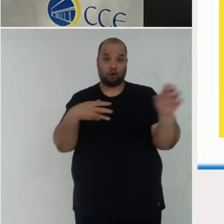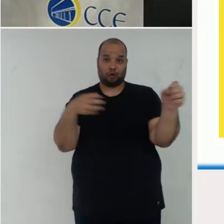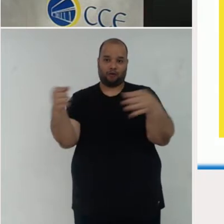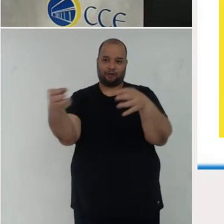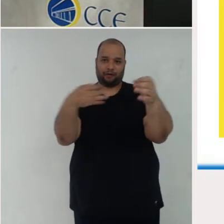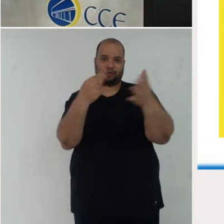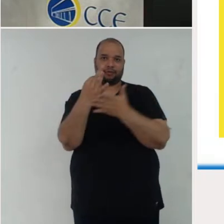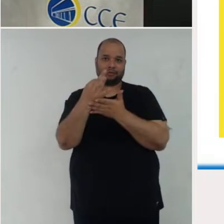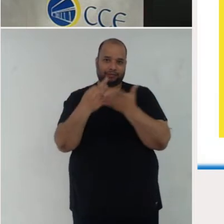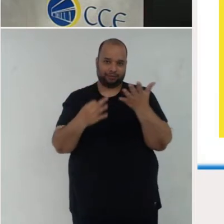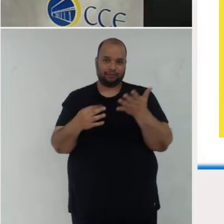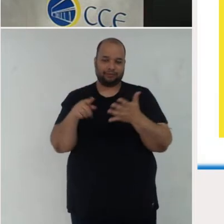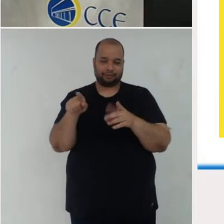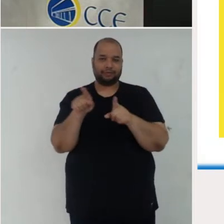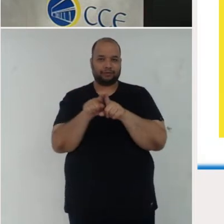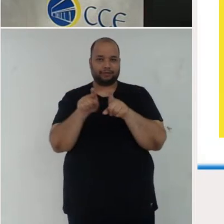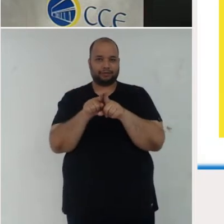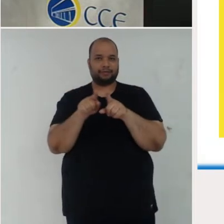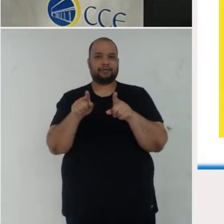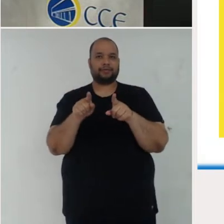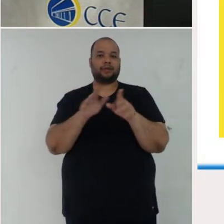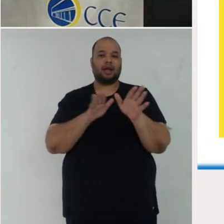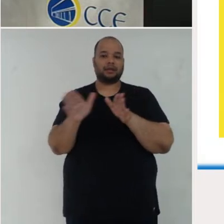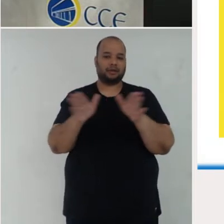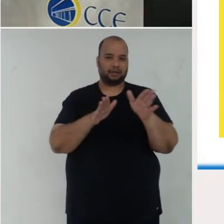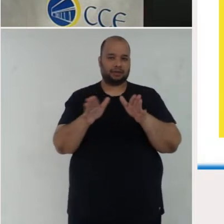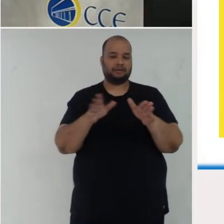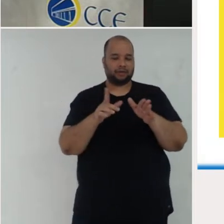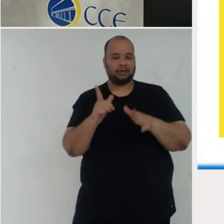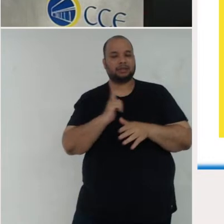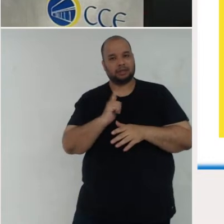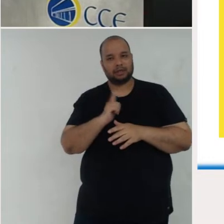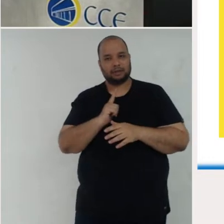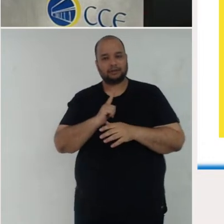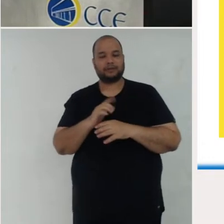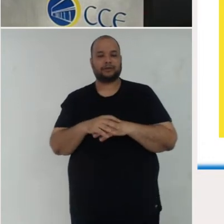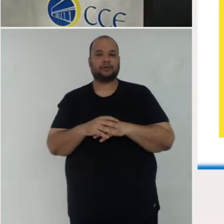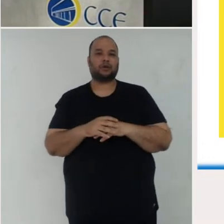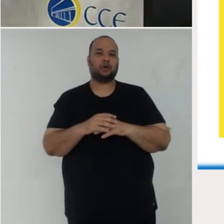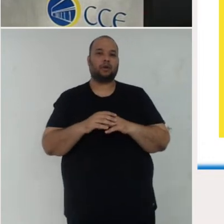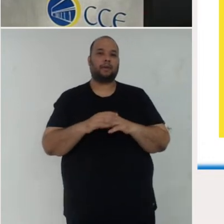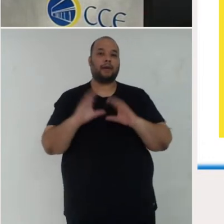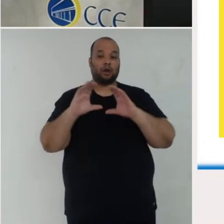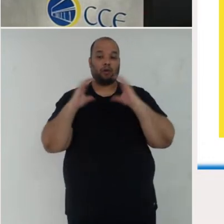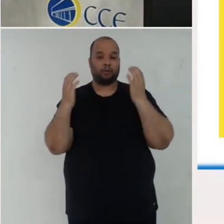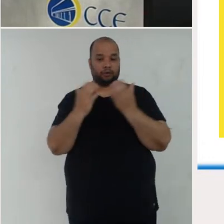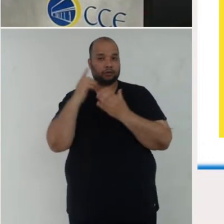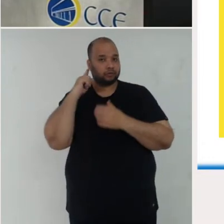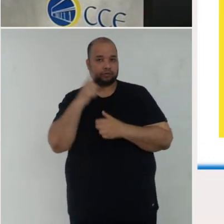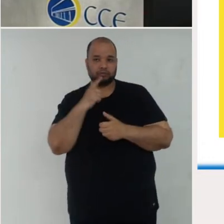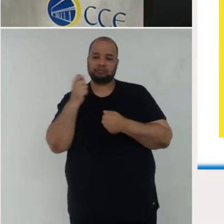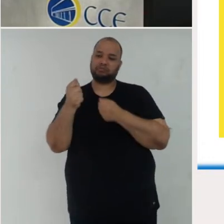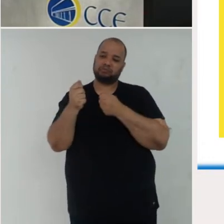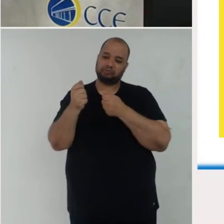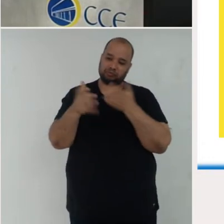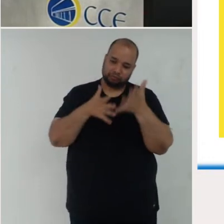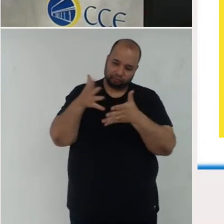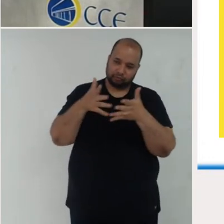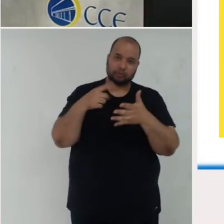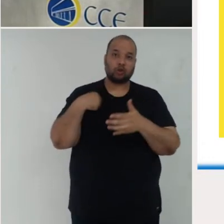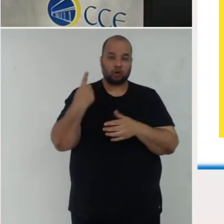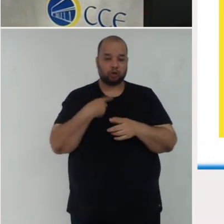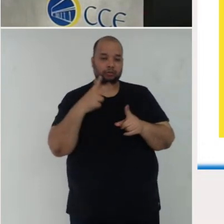esses textos também acessíveis aí para as comunidades surdas, acessíveis em língua de sinais. Então a gente trabalhou